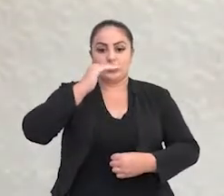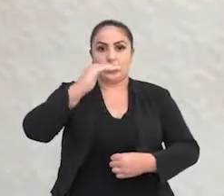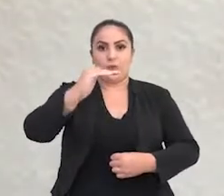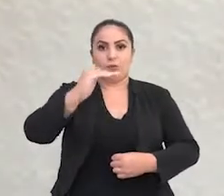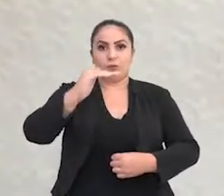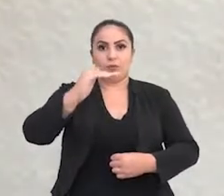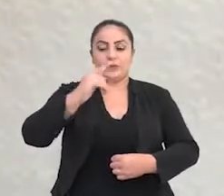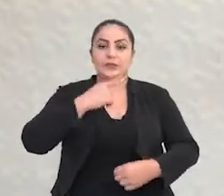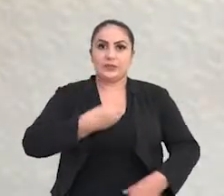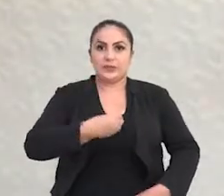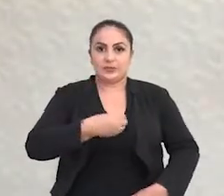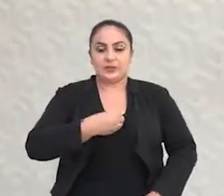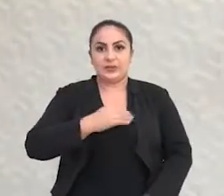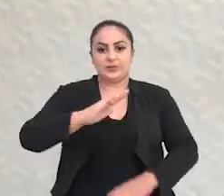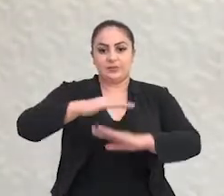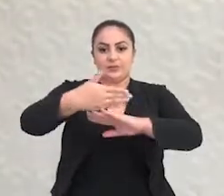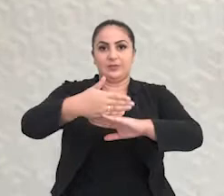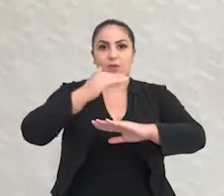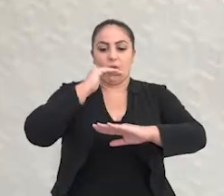né?